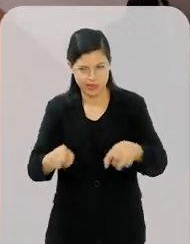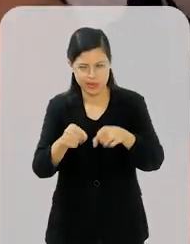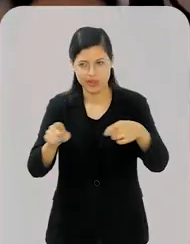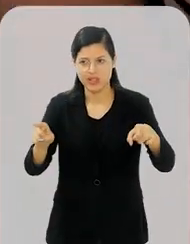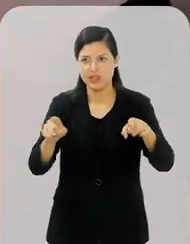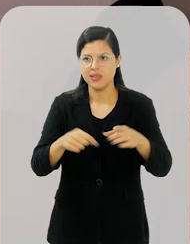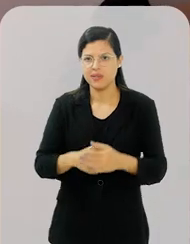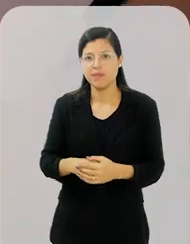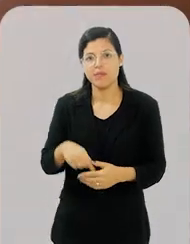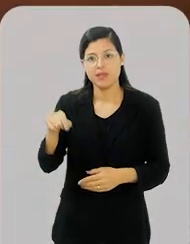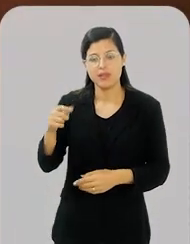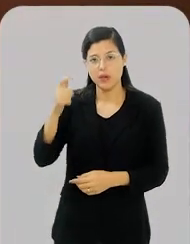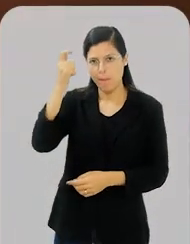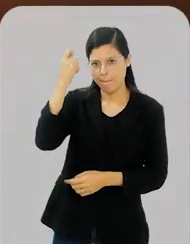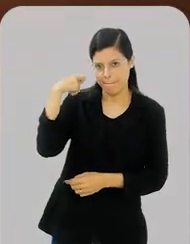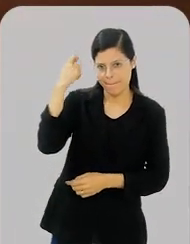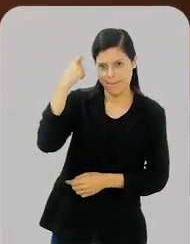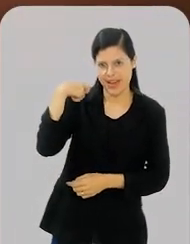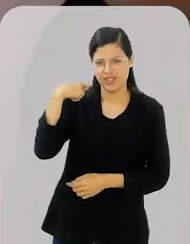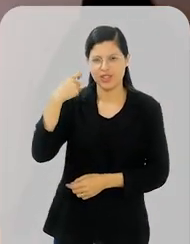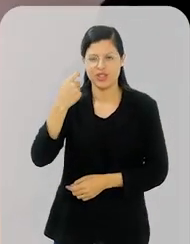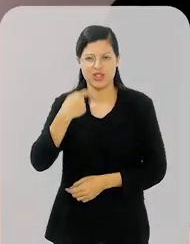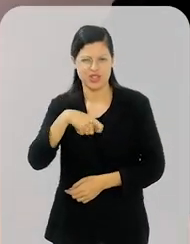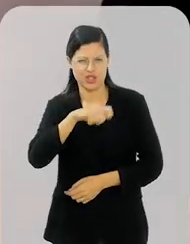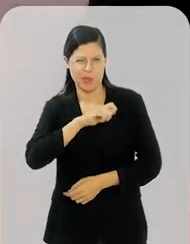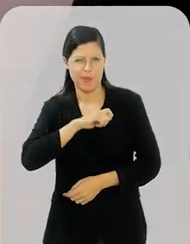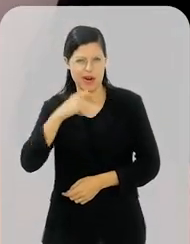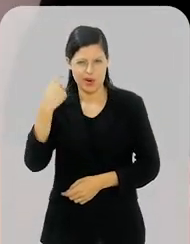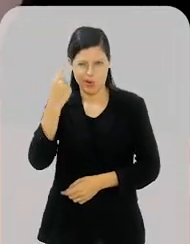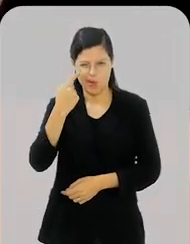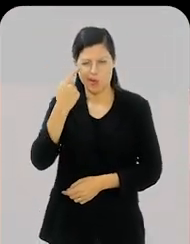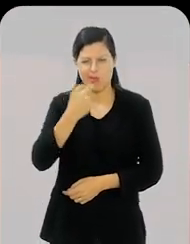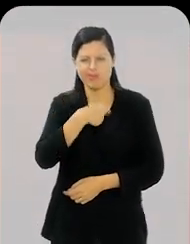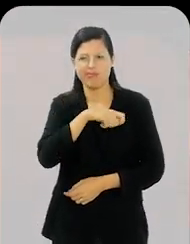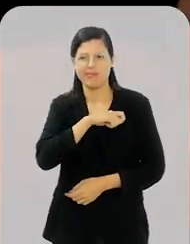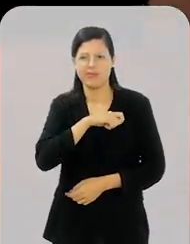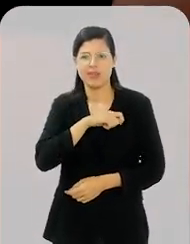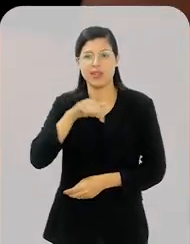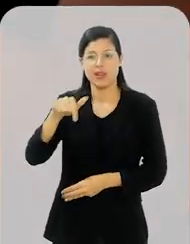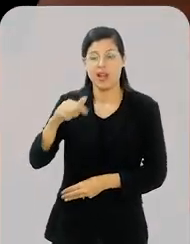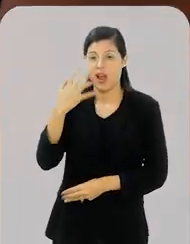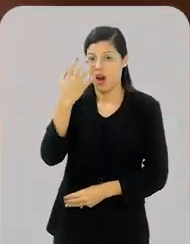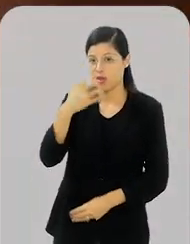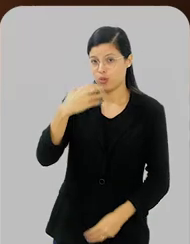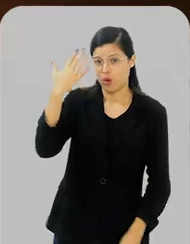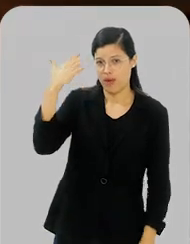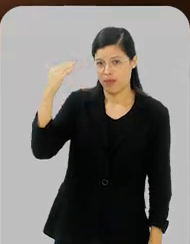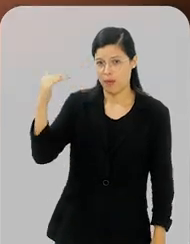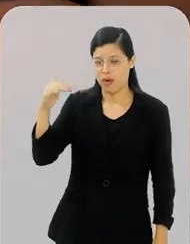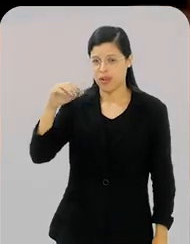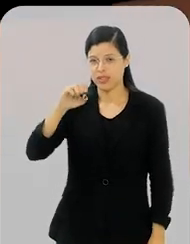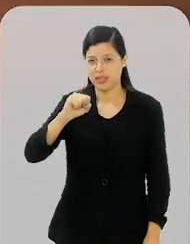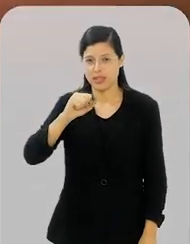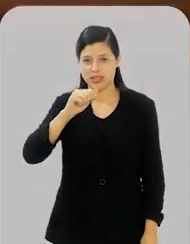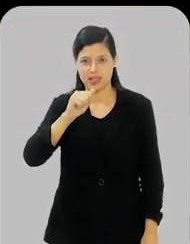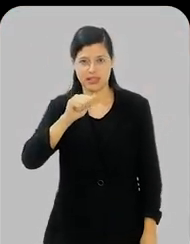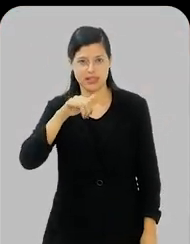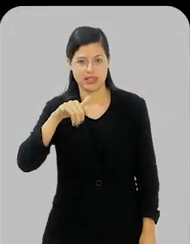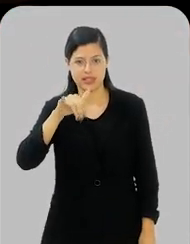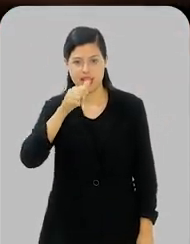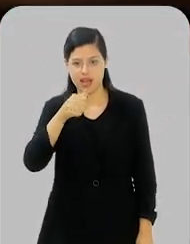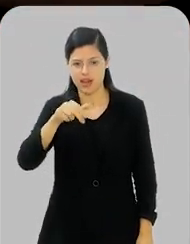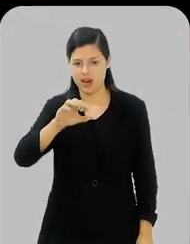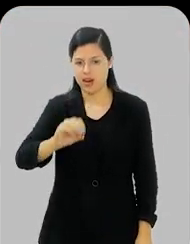Esse aqui foi o pente espanhol utilizado pela Bidu Sayão, famosa cantora de